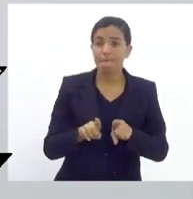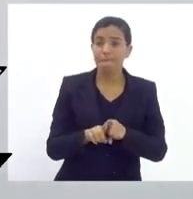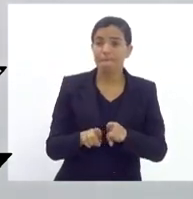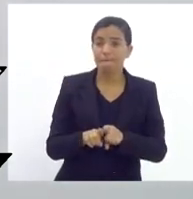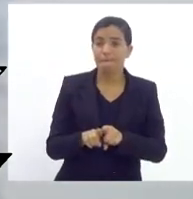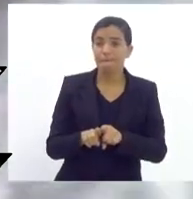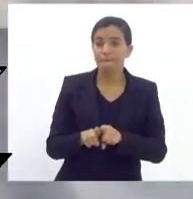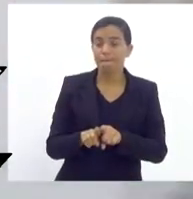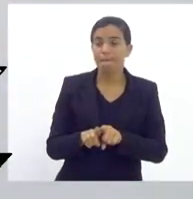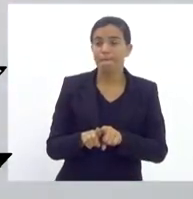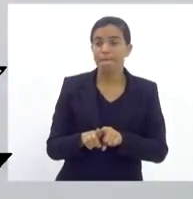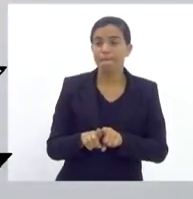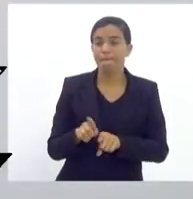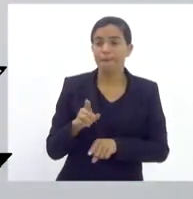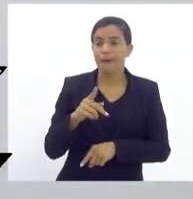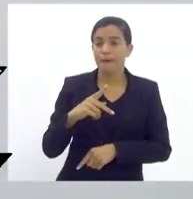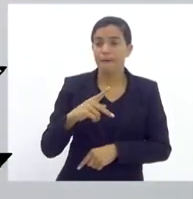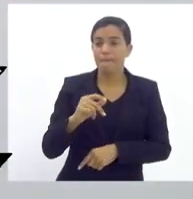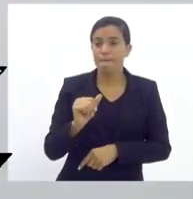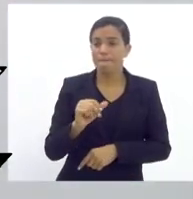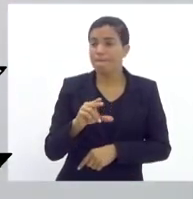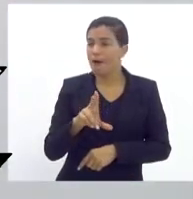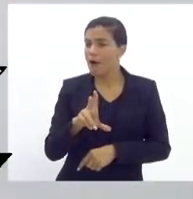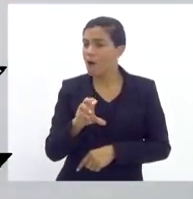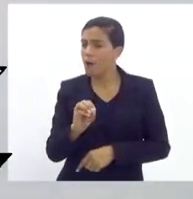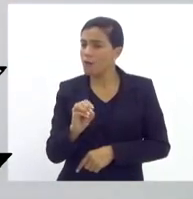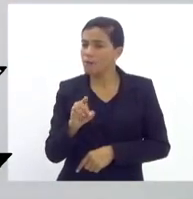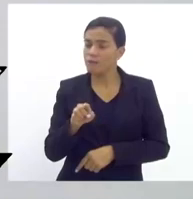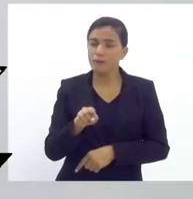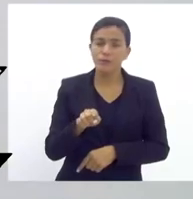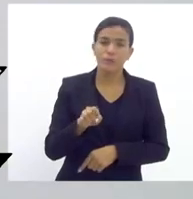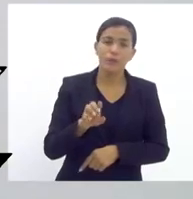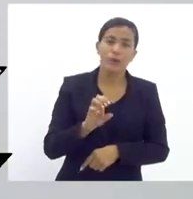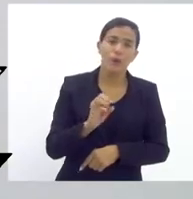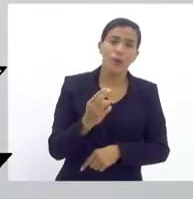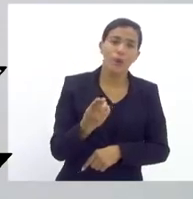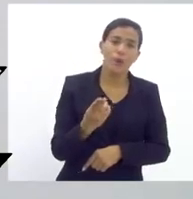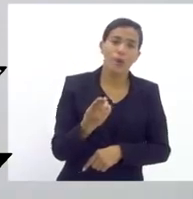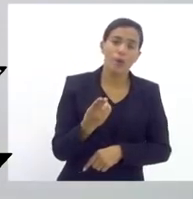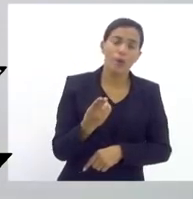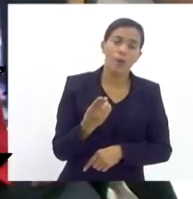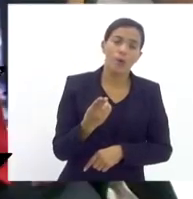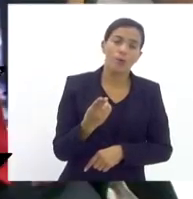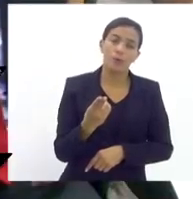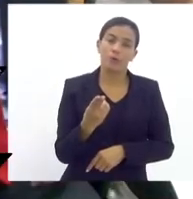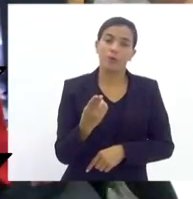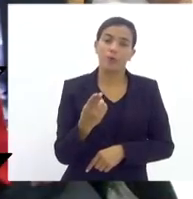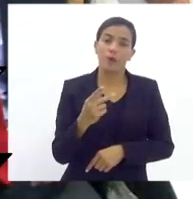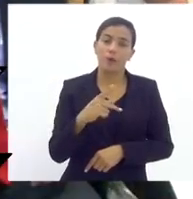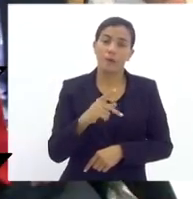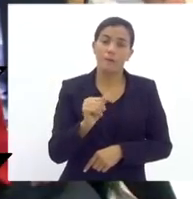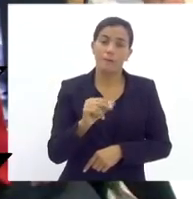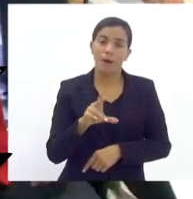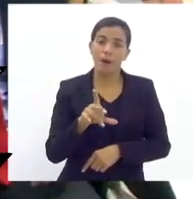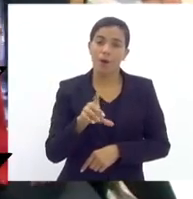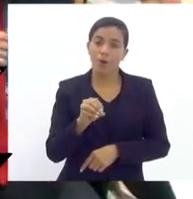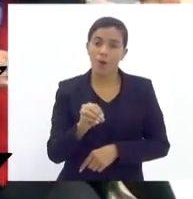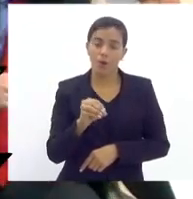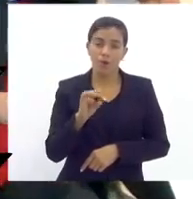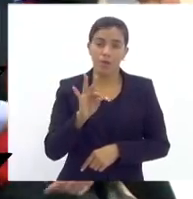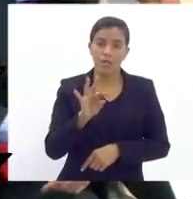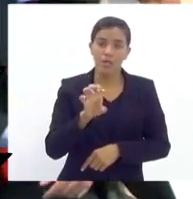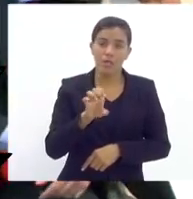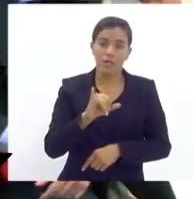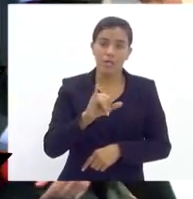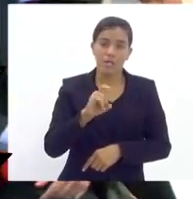é Paulo virar você ou a Cláudia Paulo então Paulo Teixeira que é ex deputado